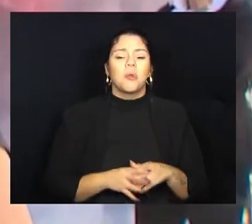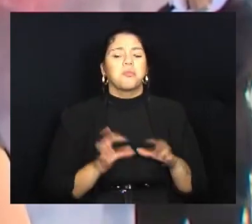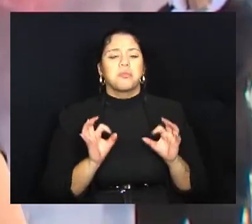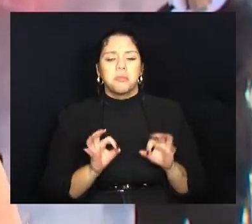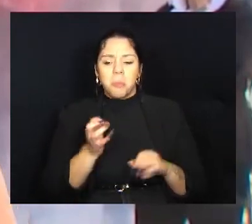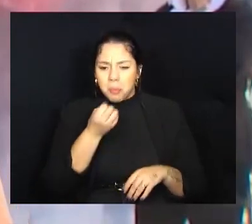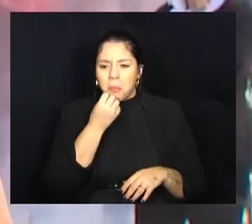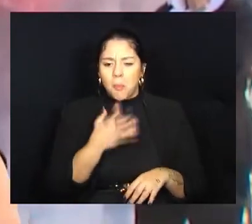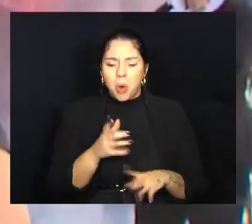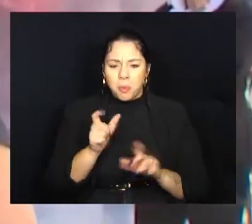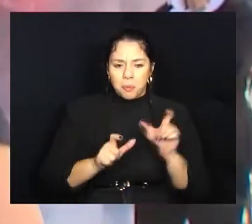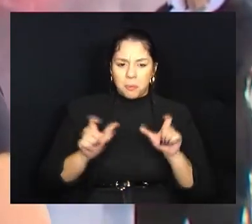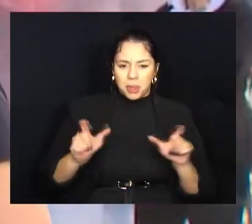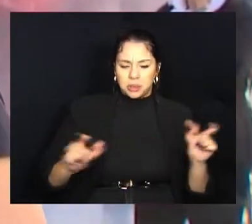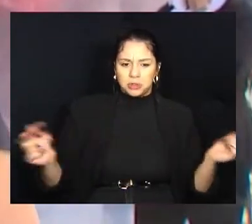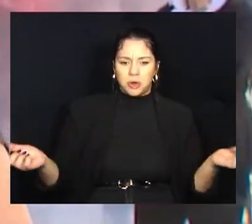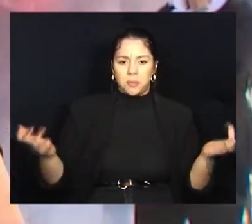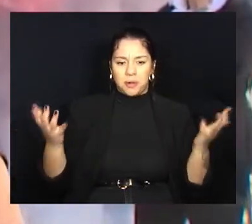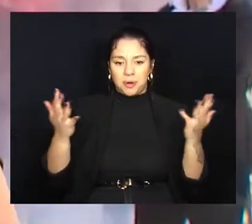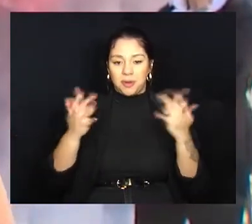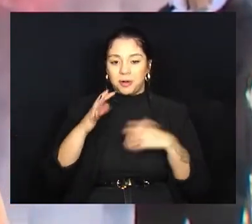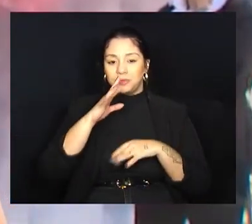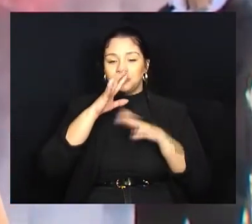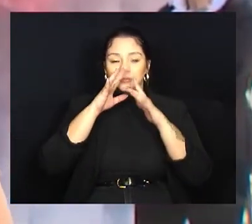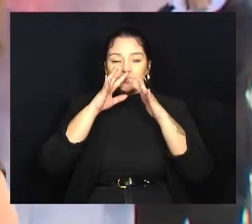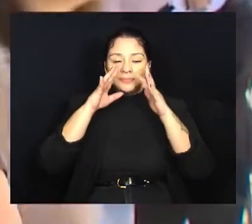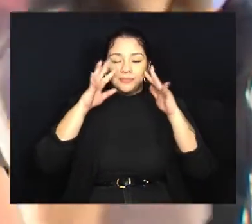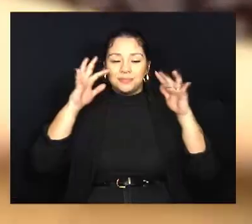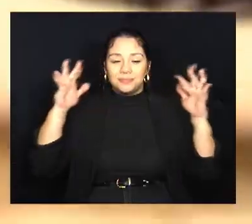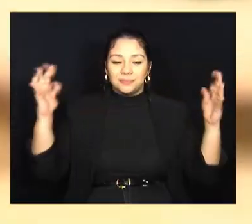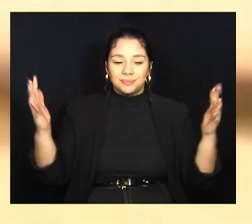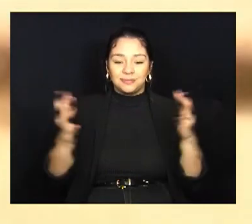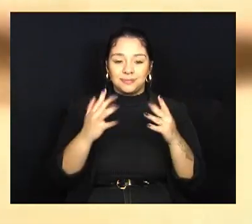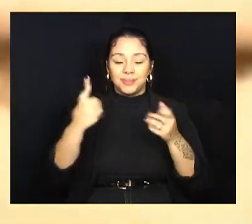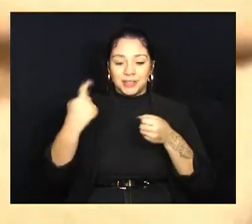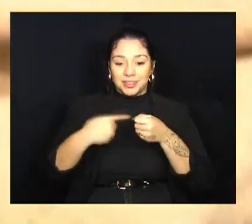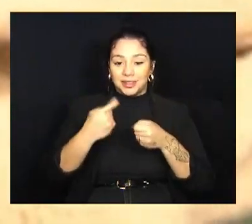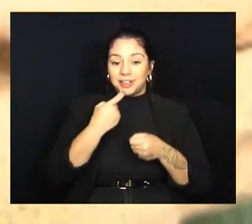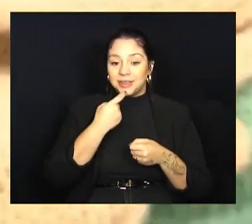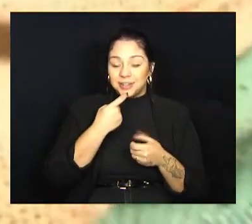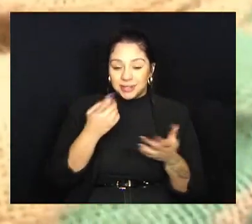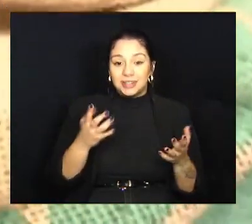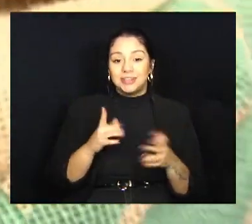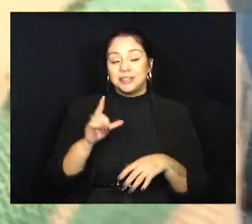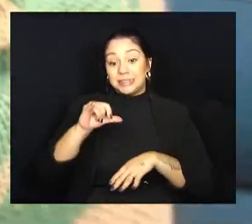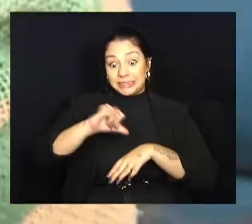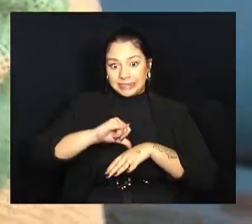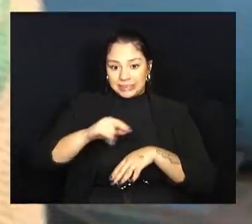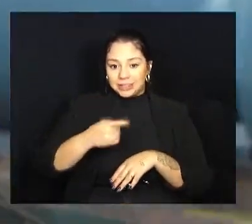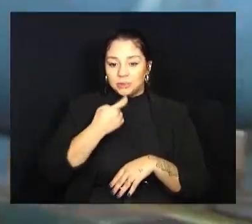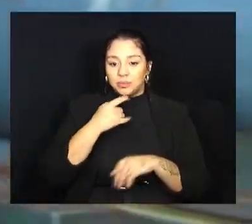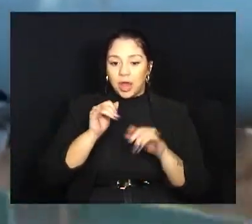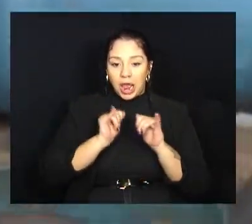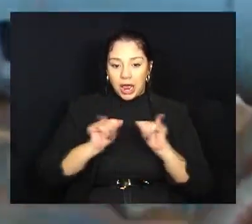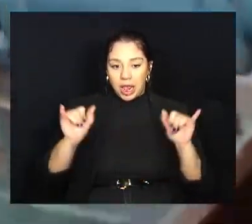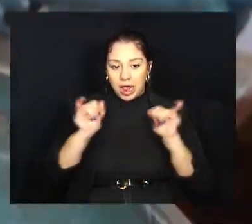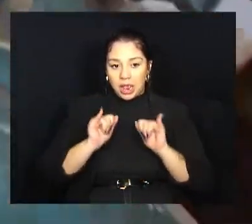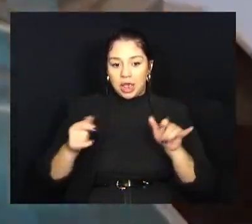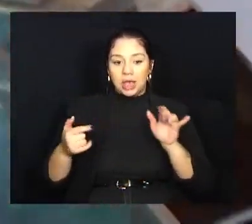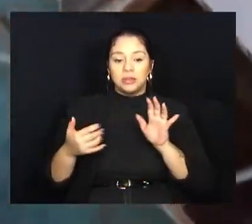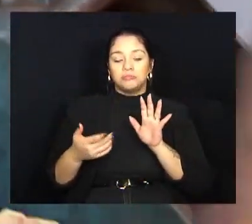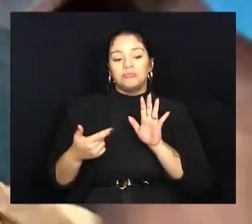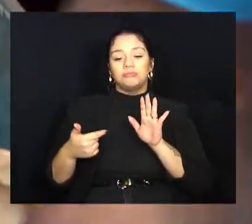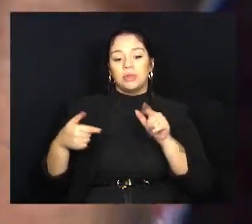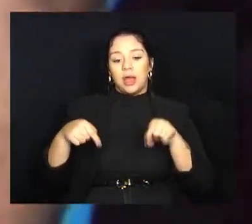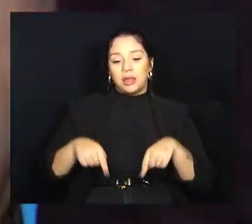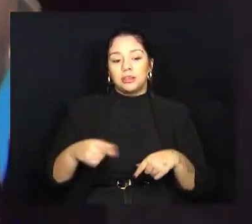bom. O pessoal está vindo, o cheiro está indo pela cidade toda, a gente está bem no centro de Campinas, né? Então isso ajuda na nossa divulgação também do nosso trabalho. É um